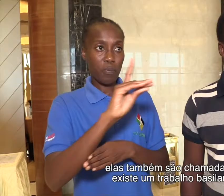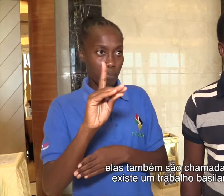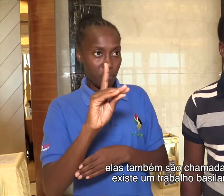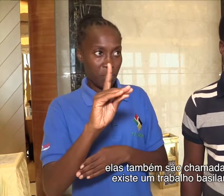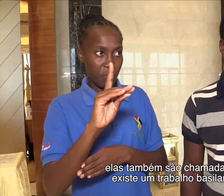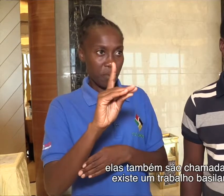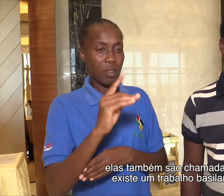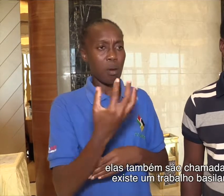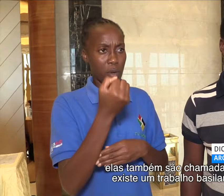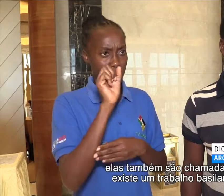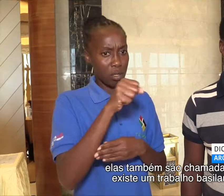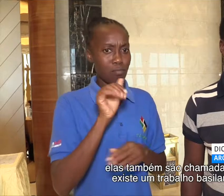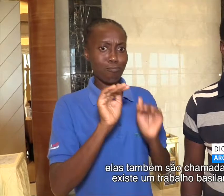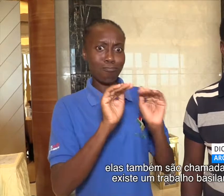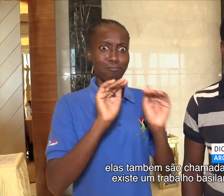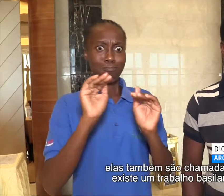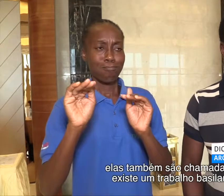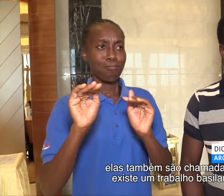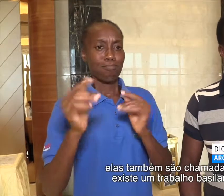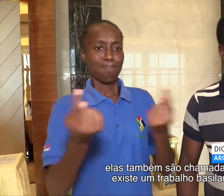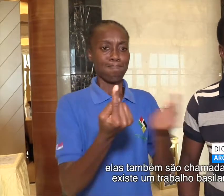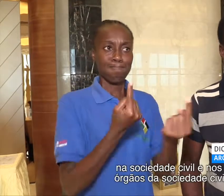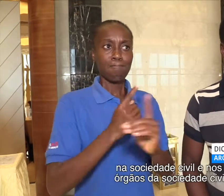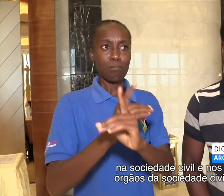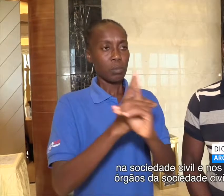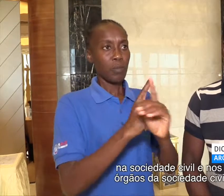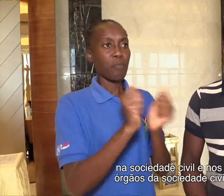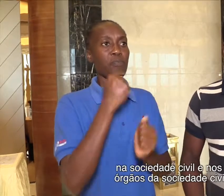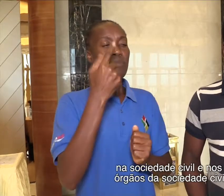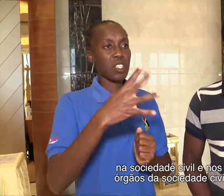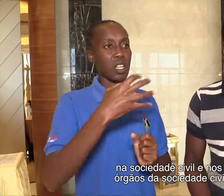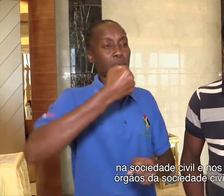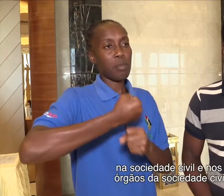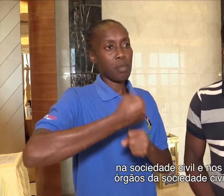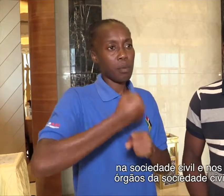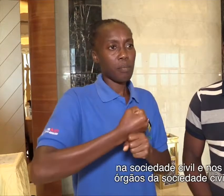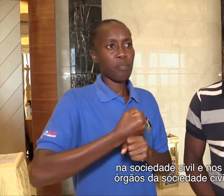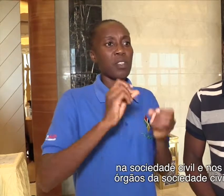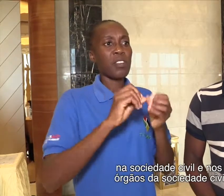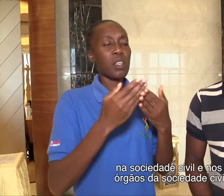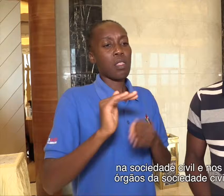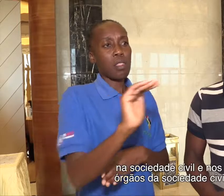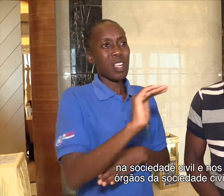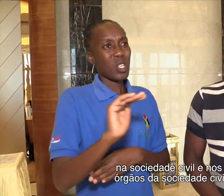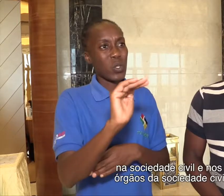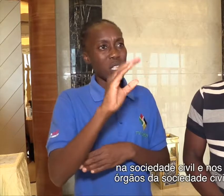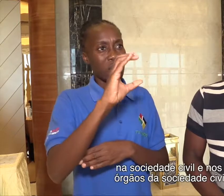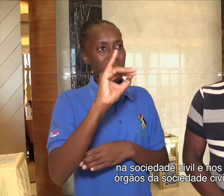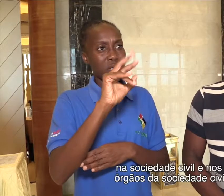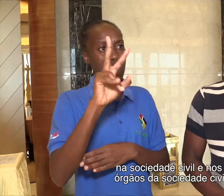Elas também são chamadas a participar. Existe já um trabalho baseado em termos na sociedade civil,